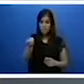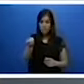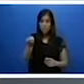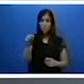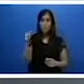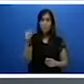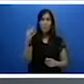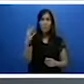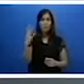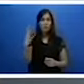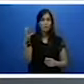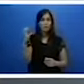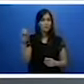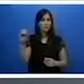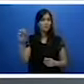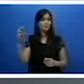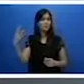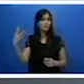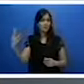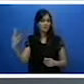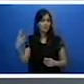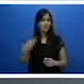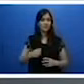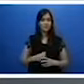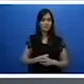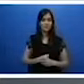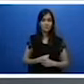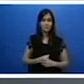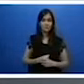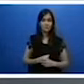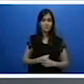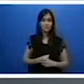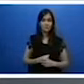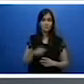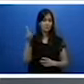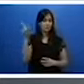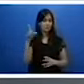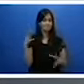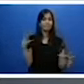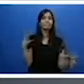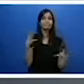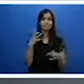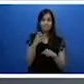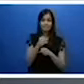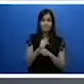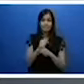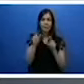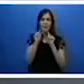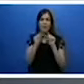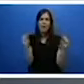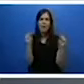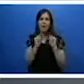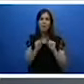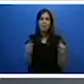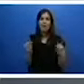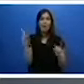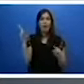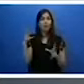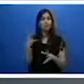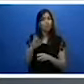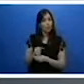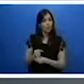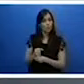1.403, tá bom? Olha, eu tenho aqui adição. Então, aqui é parcela, parcela e aqui é minha